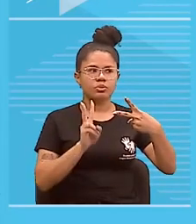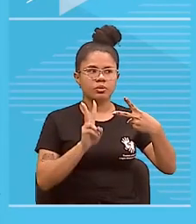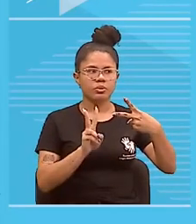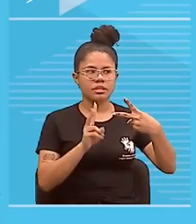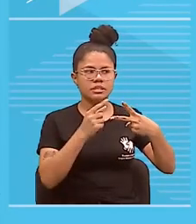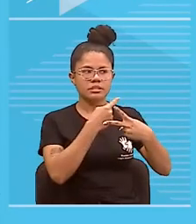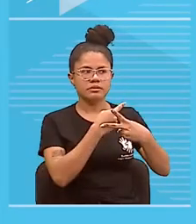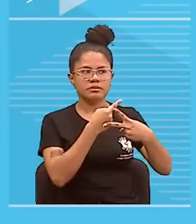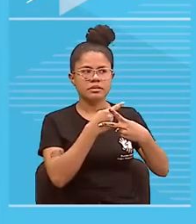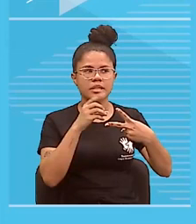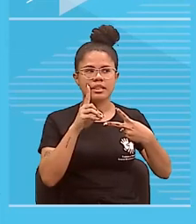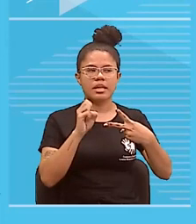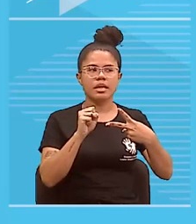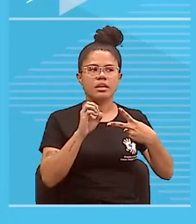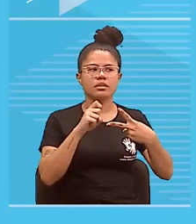2-desoxirribose